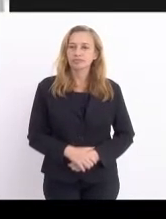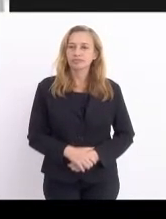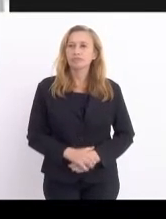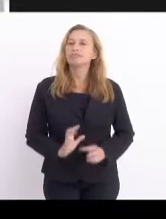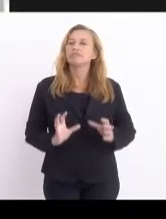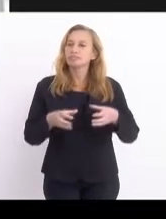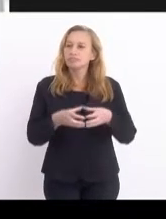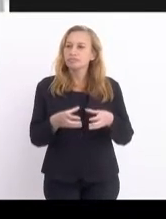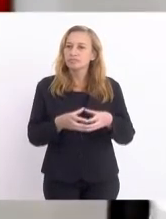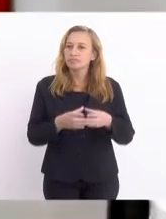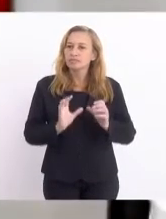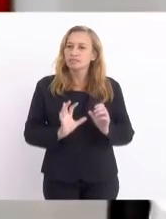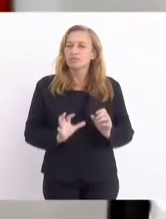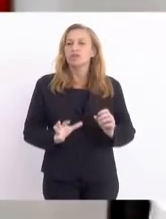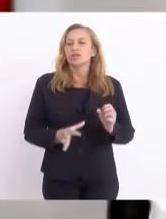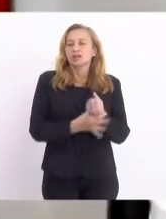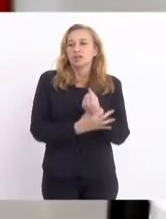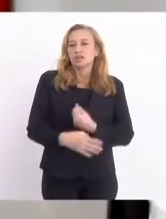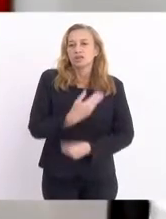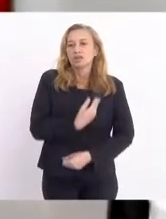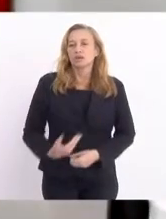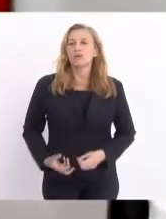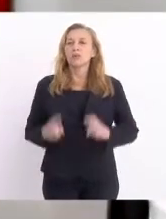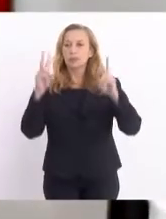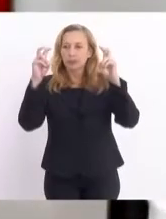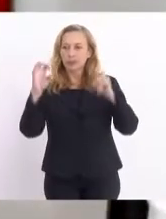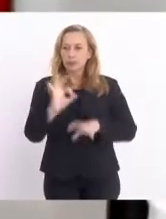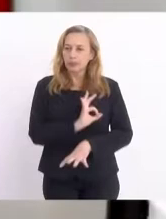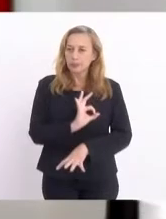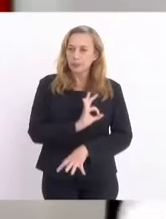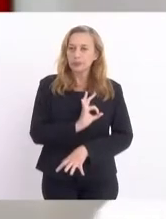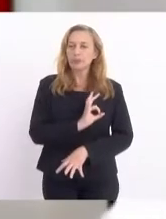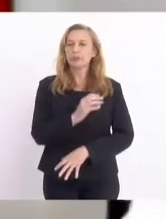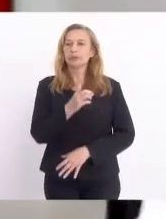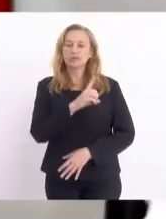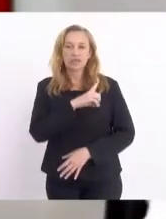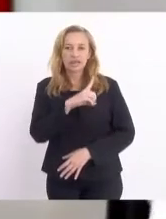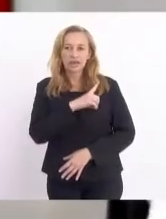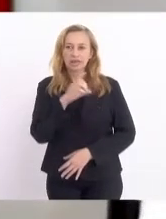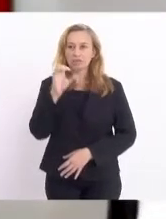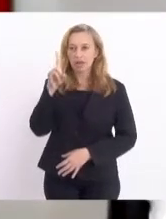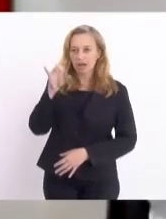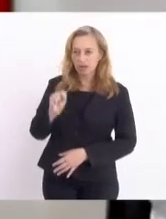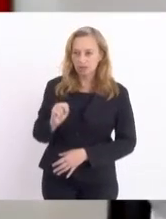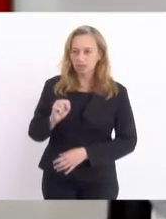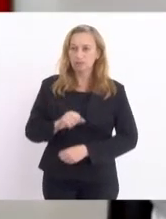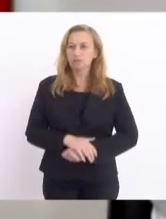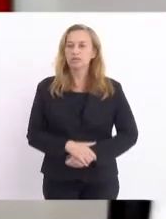Pela Comissão de Segurança Pública e Assuntos de Polícia, deputado delegado Carlos Augusto,